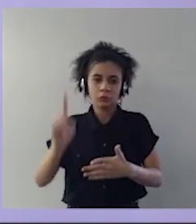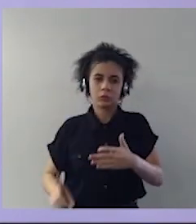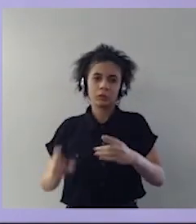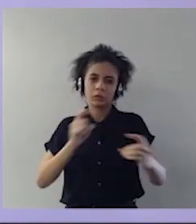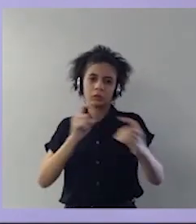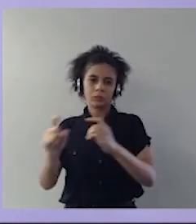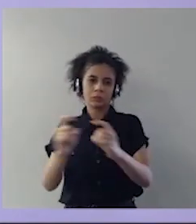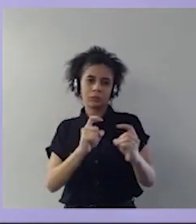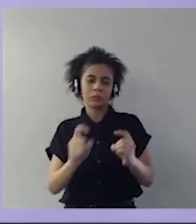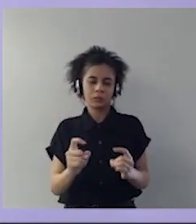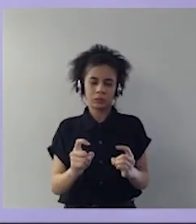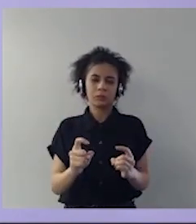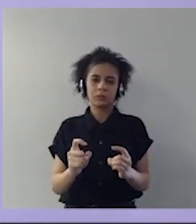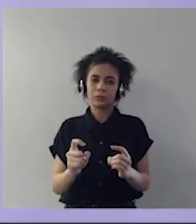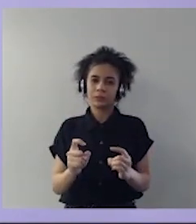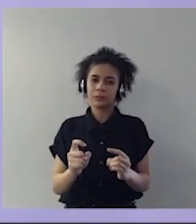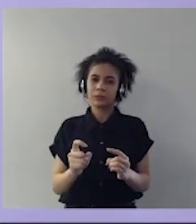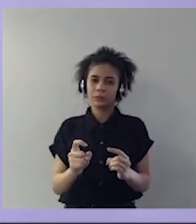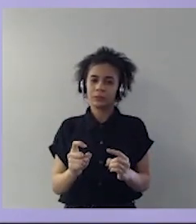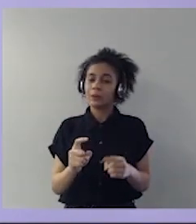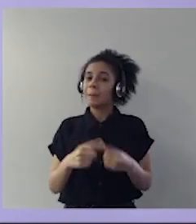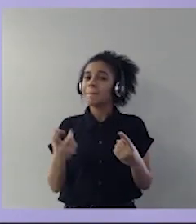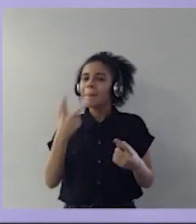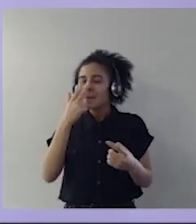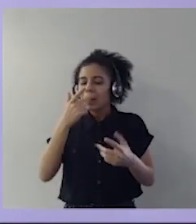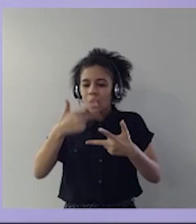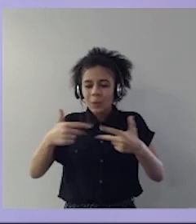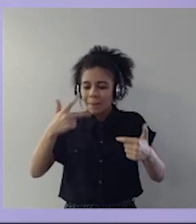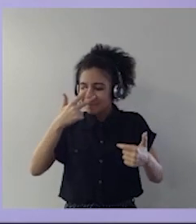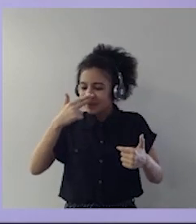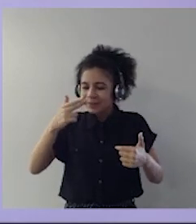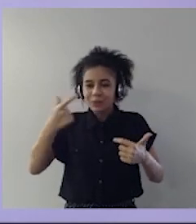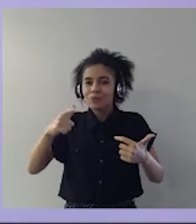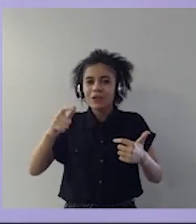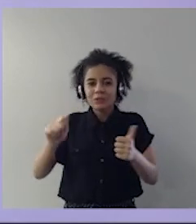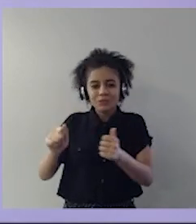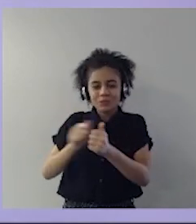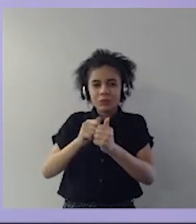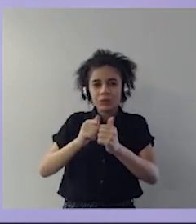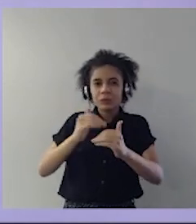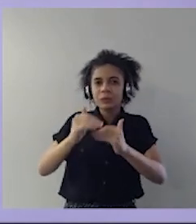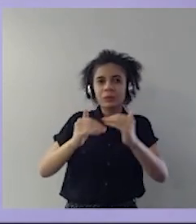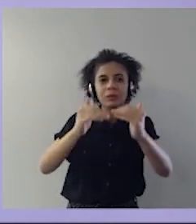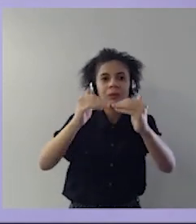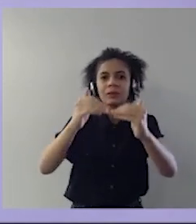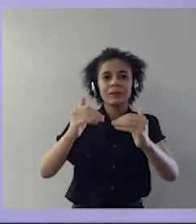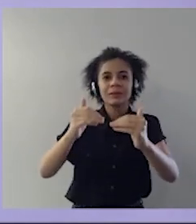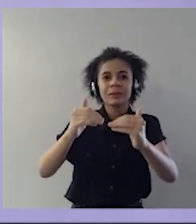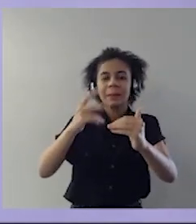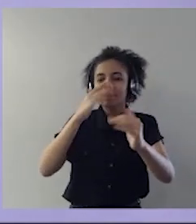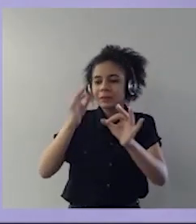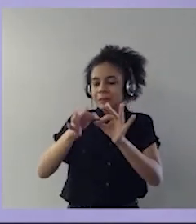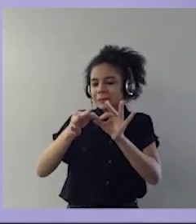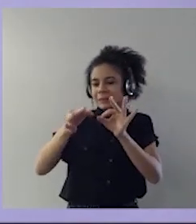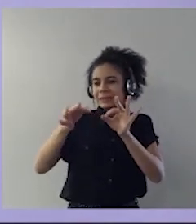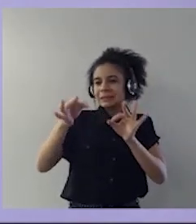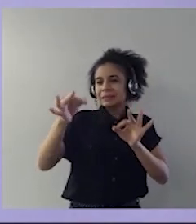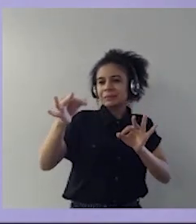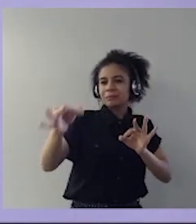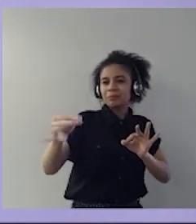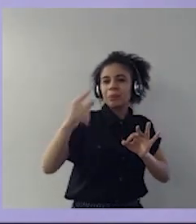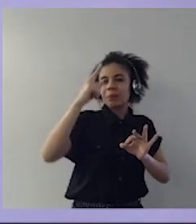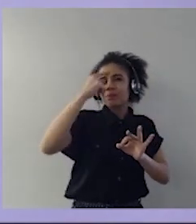Alguma coisa, todavia, está fora da ordem, está fora da nova ordem mundial, distanciando-se das